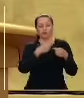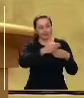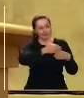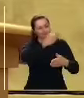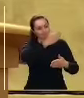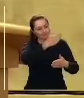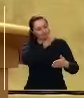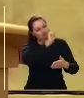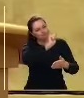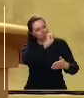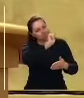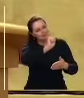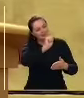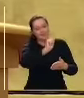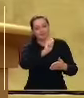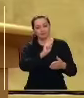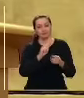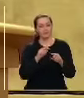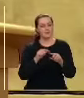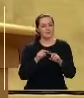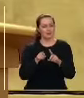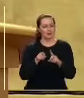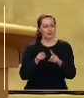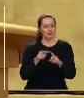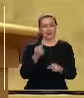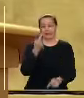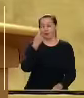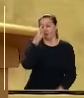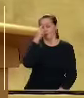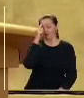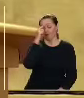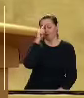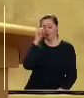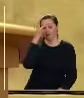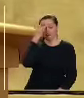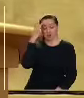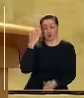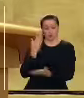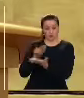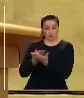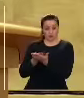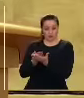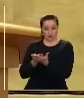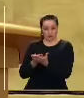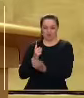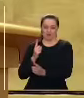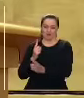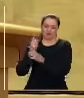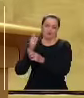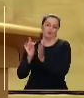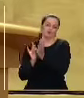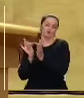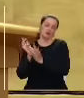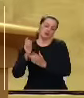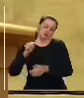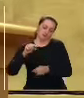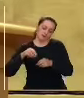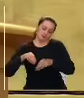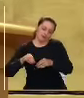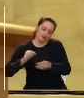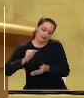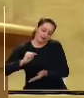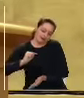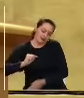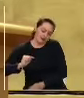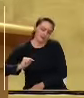eu duvido algum arqueólogo descobrir o que Jesus escreveu aqui na terra. Por quê? Porque foi na terra. Na